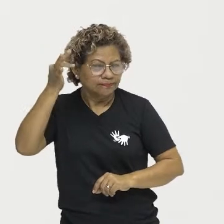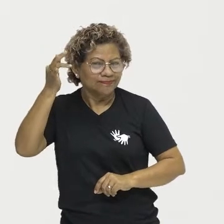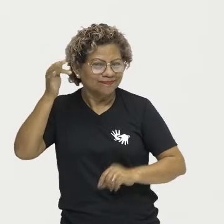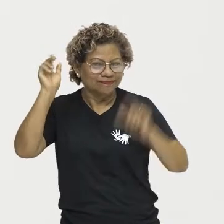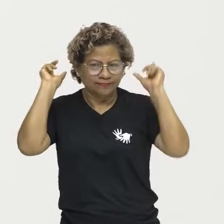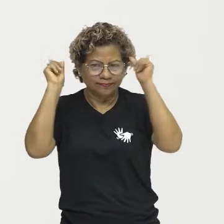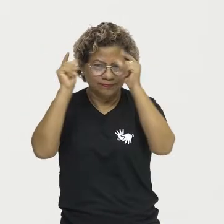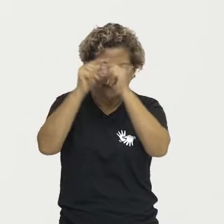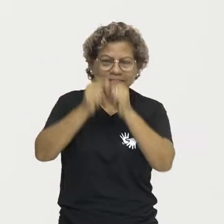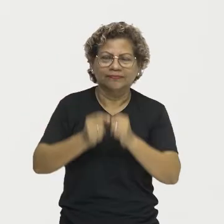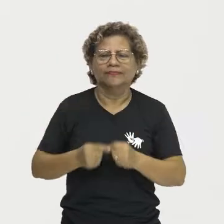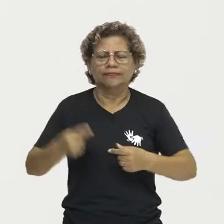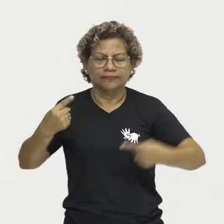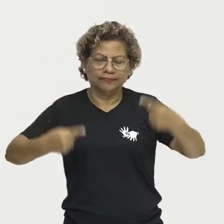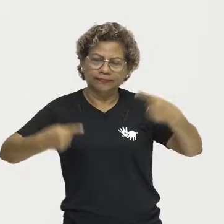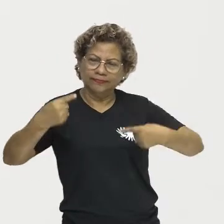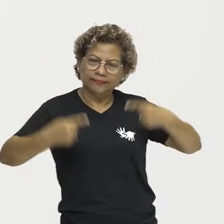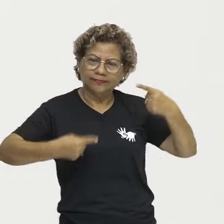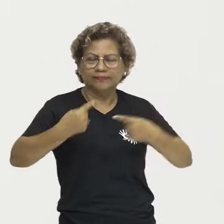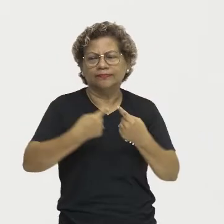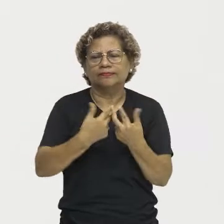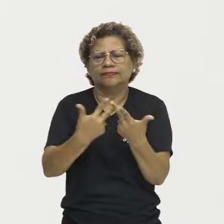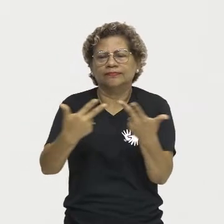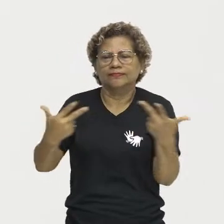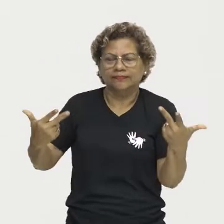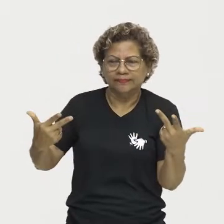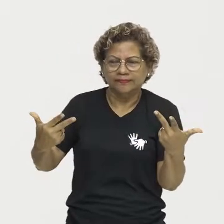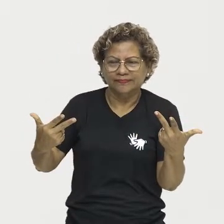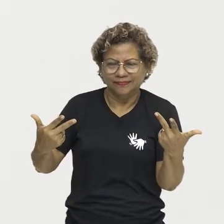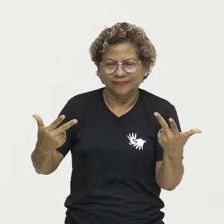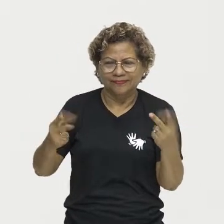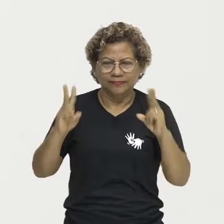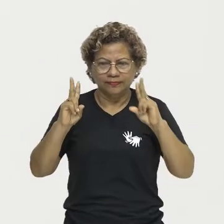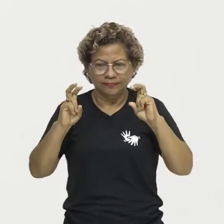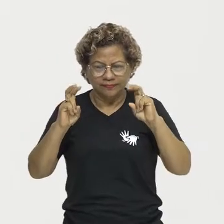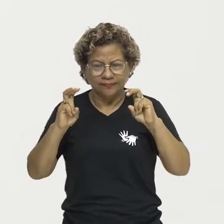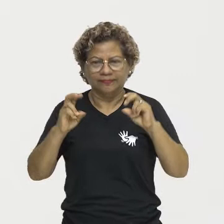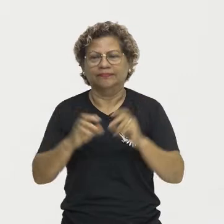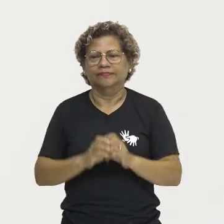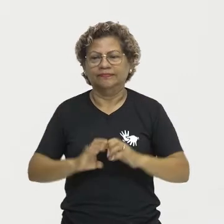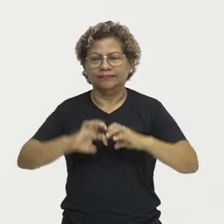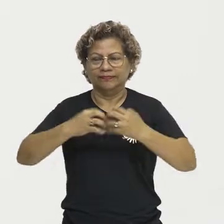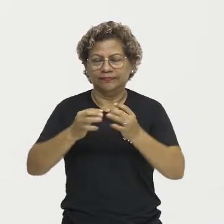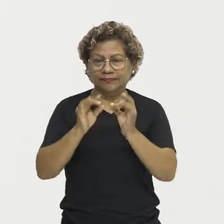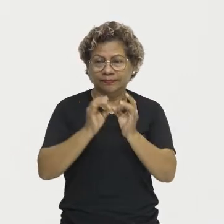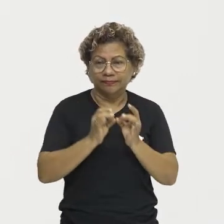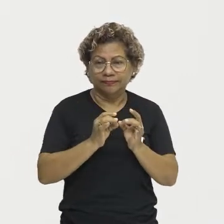começou a discutir muitos assuntos. Um deles foi a dinâmica. Aristóteles,